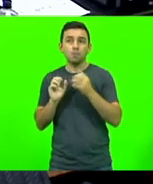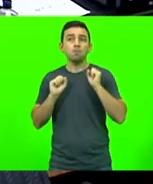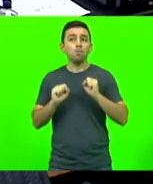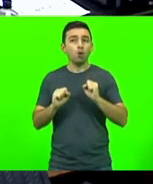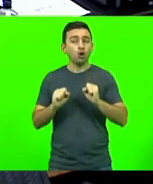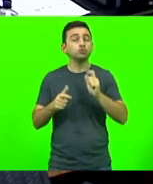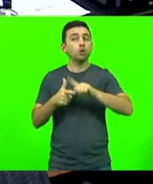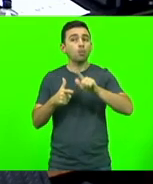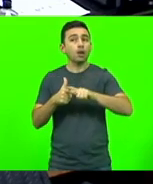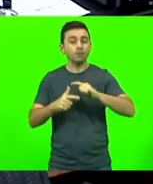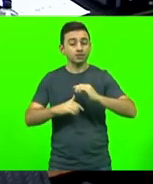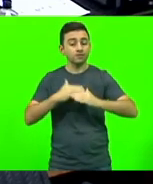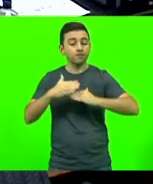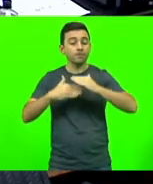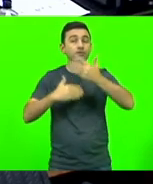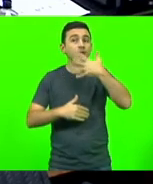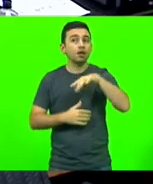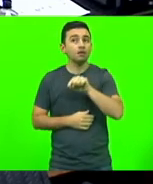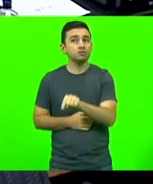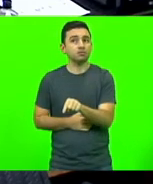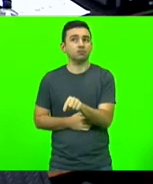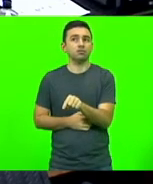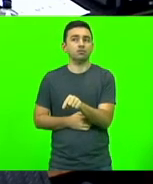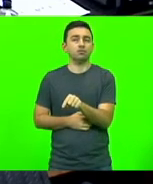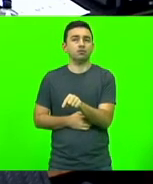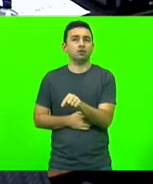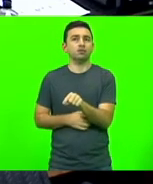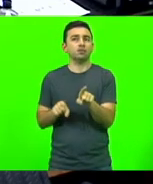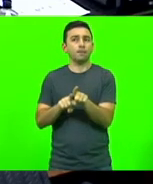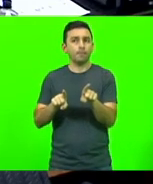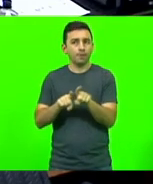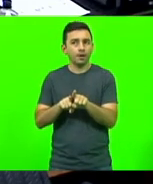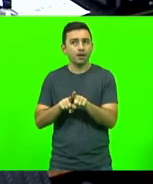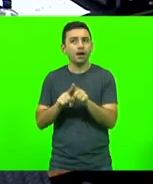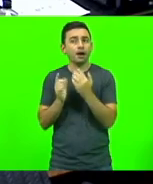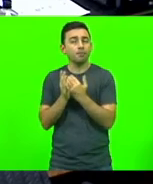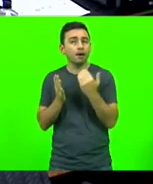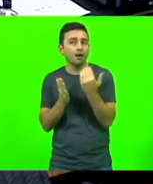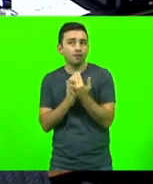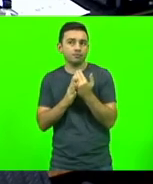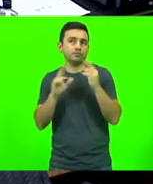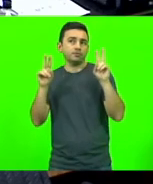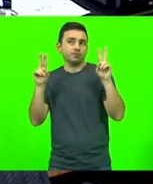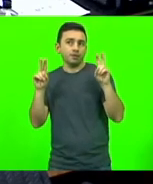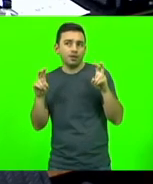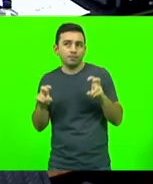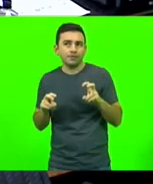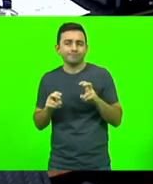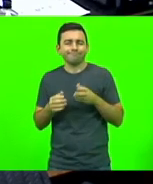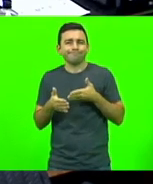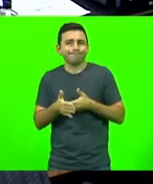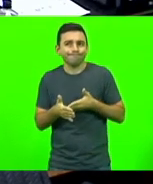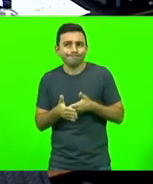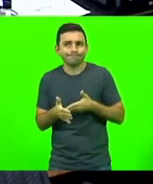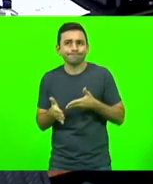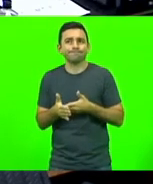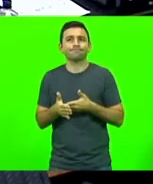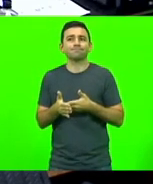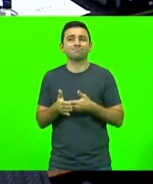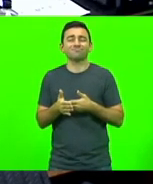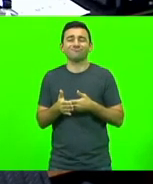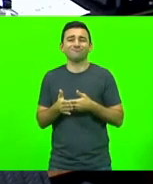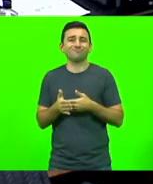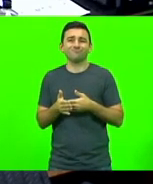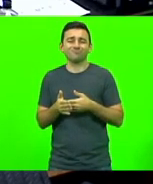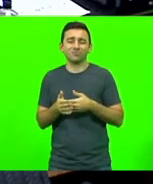o desenvolvimento das crianças? Além de falarmos sobre as questões da ineficiência e do fato de não ser